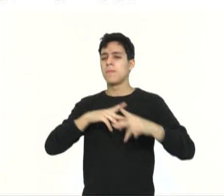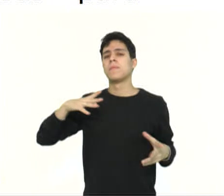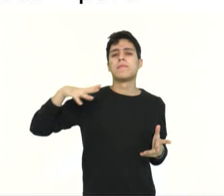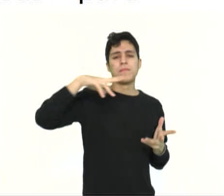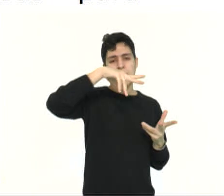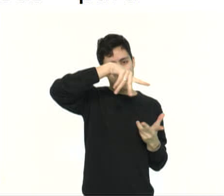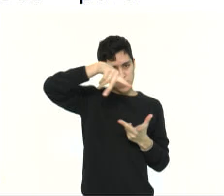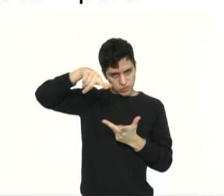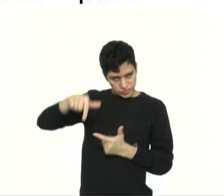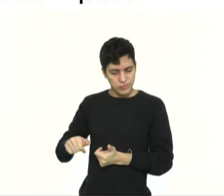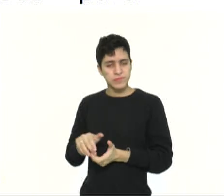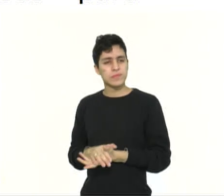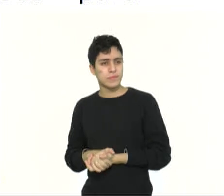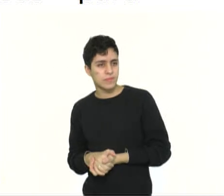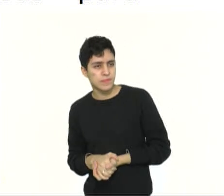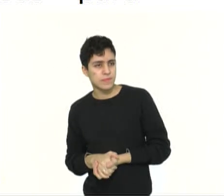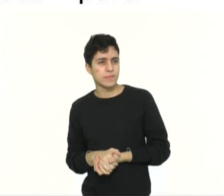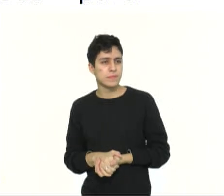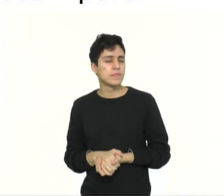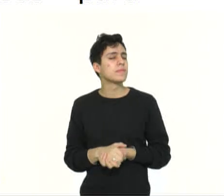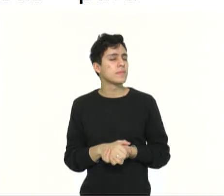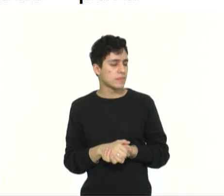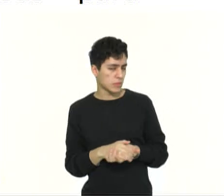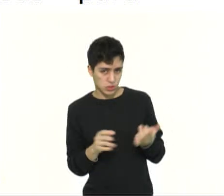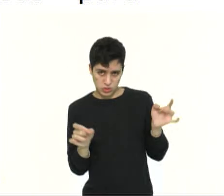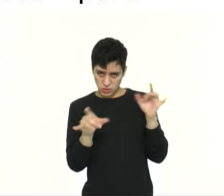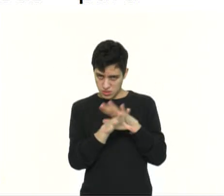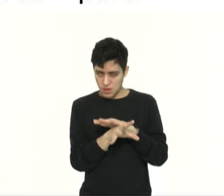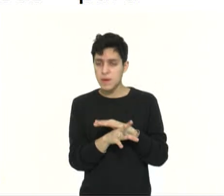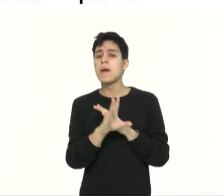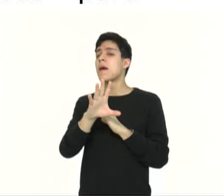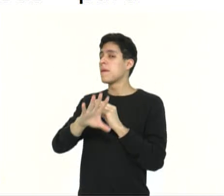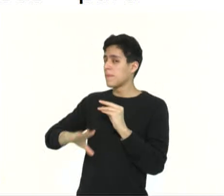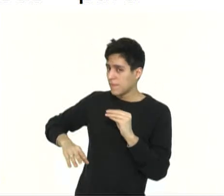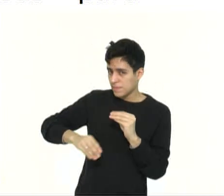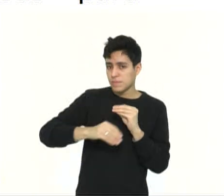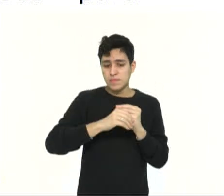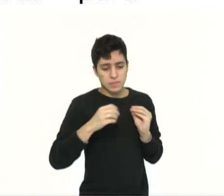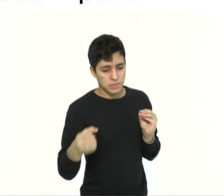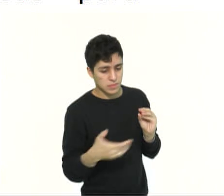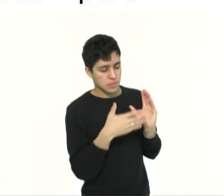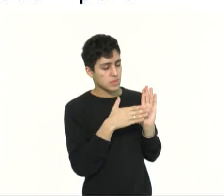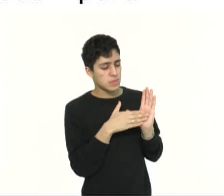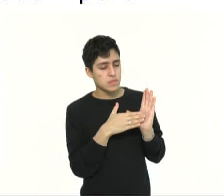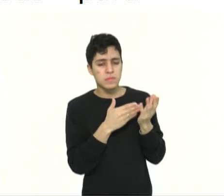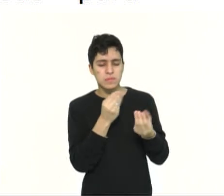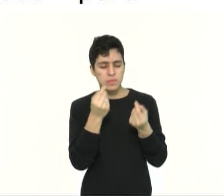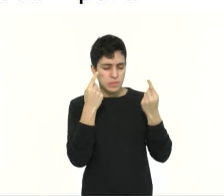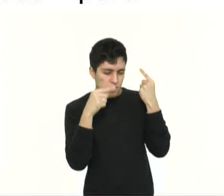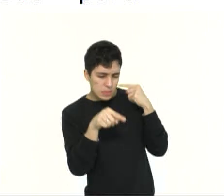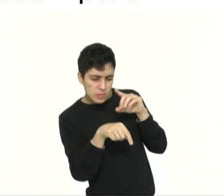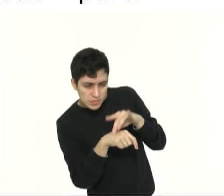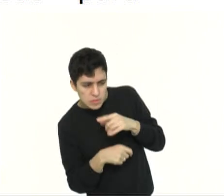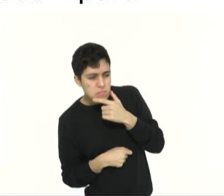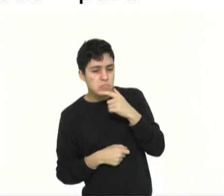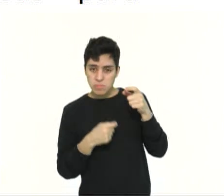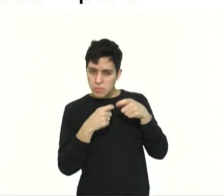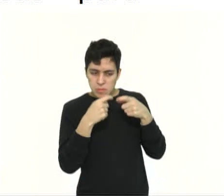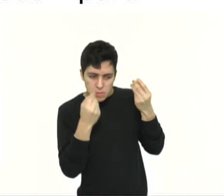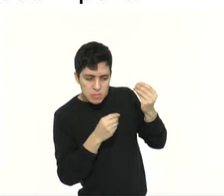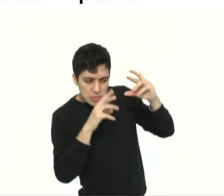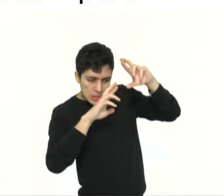tudo está ainda mais diferente porque os smartphones trazem tudo isso no bolso.